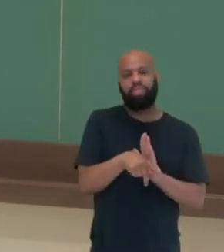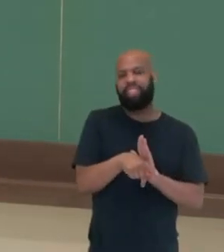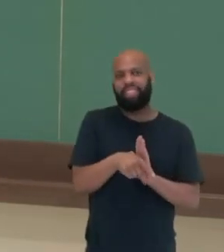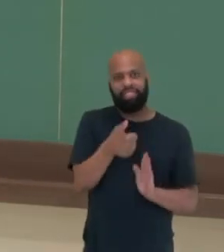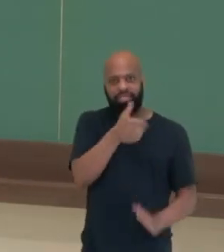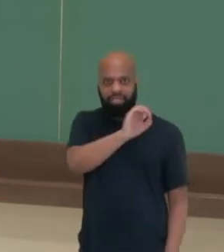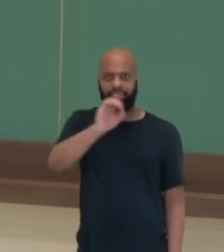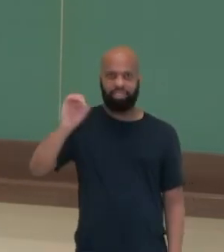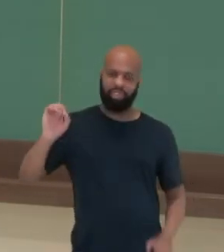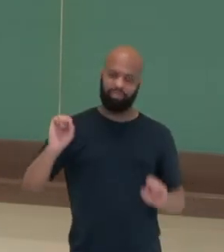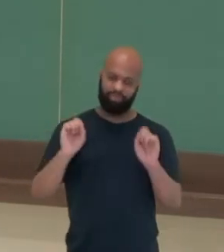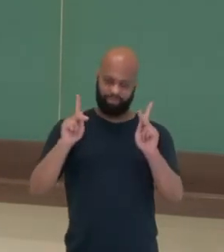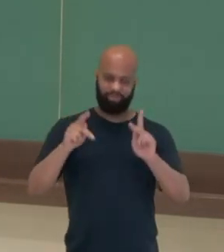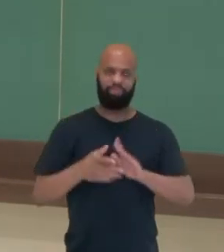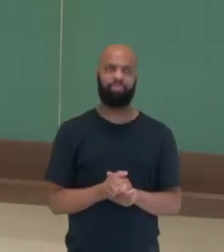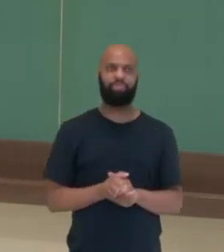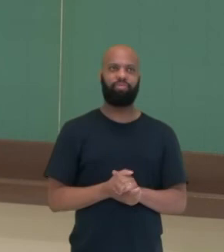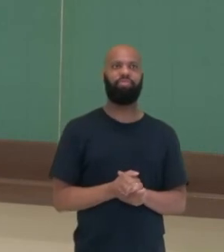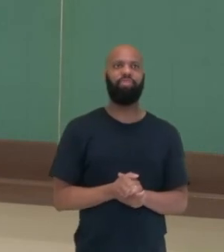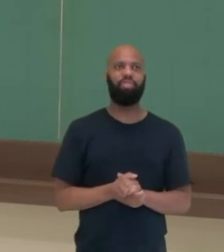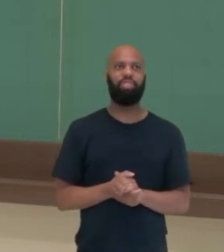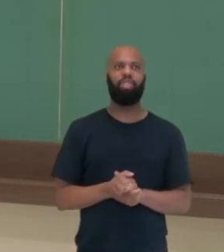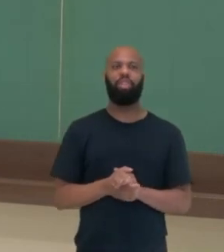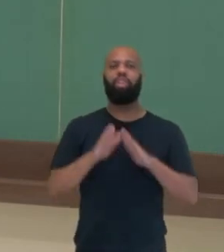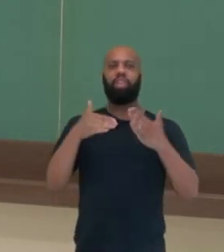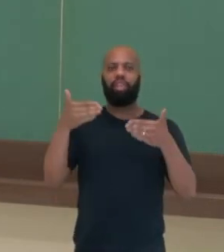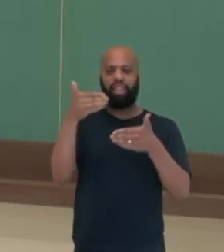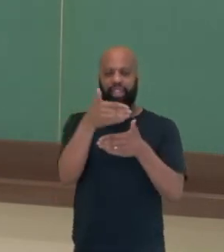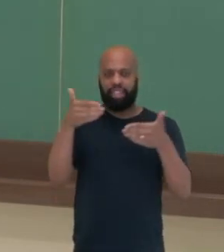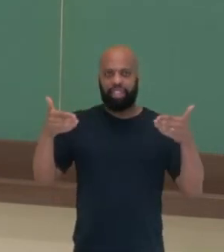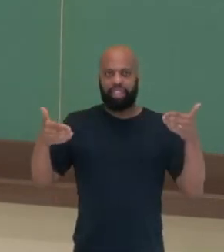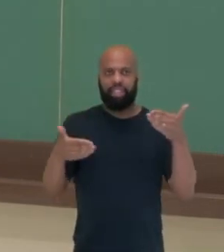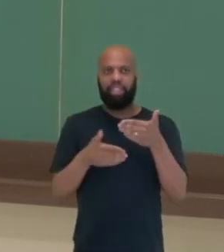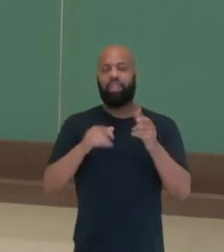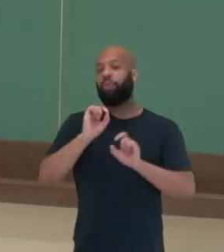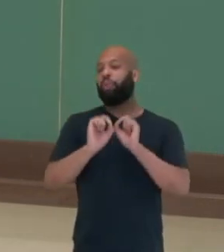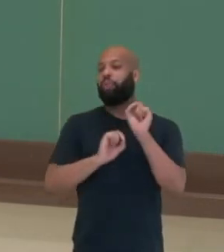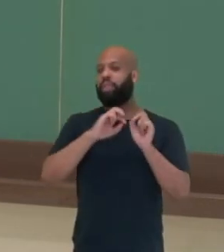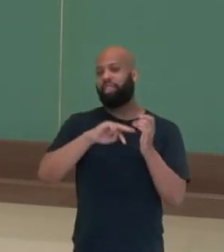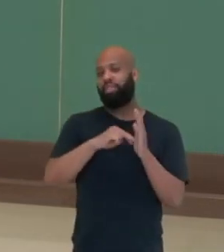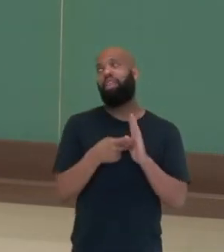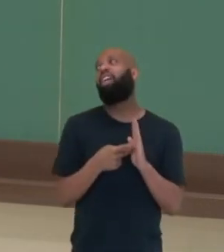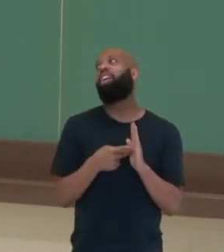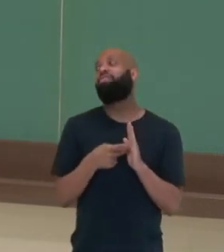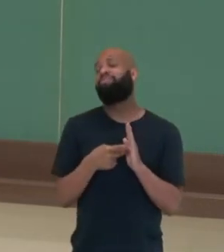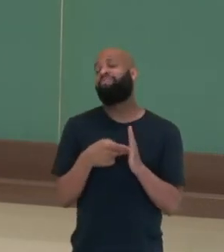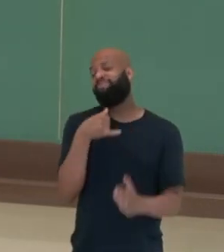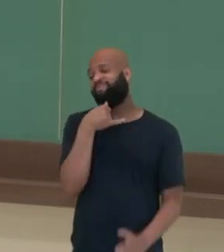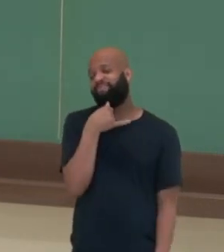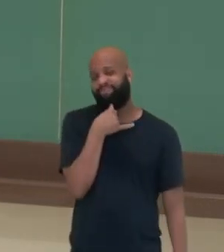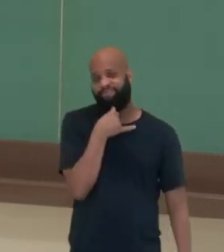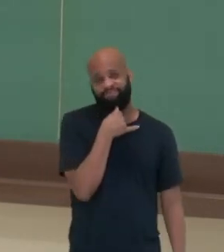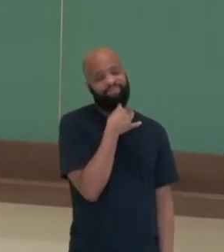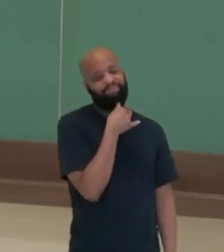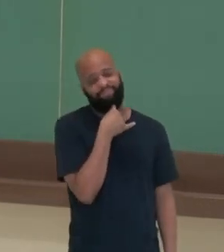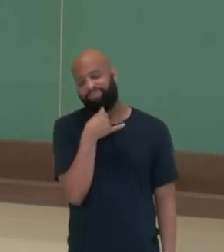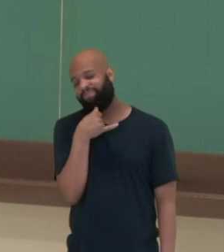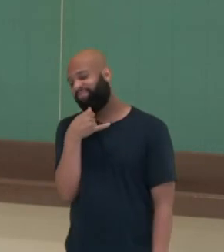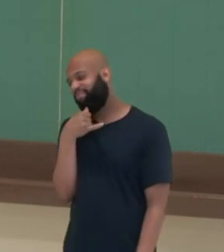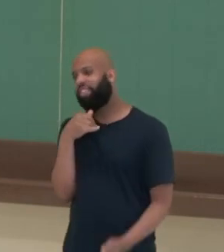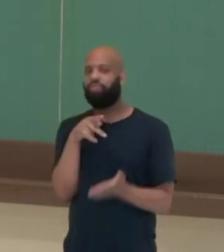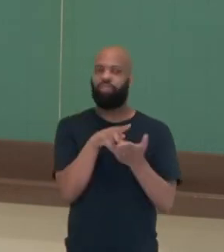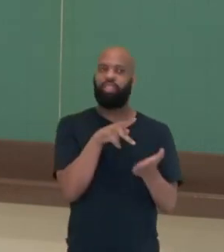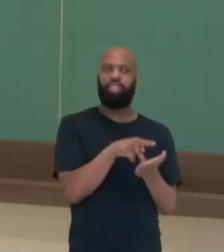100. Muito bem. Professor, esse slide quer dizer algo que não é muito alegre, professor.